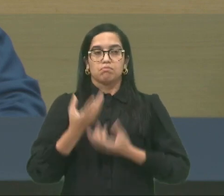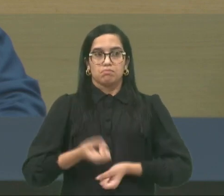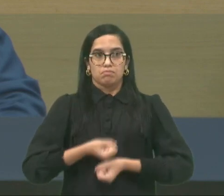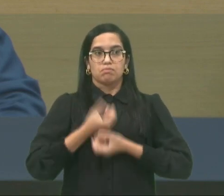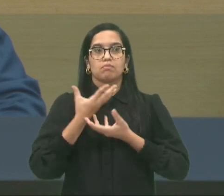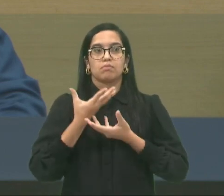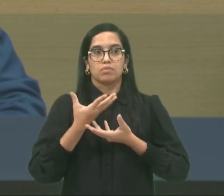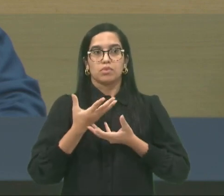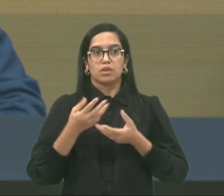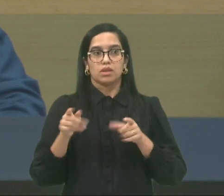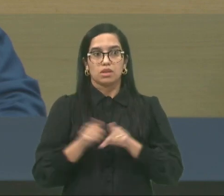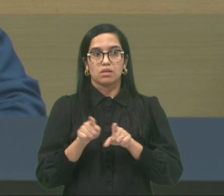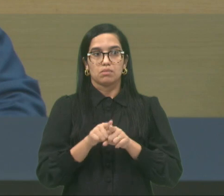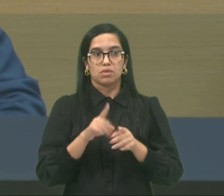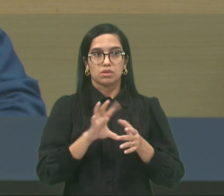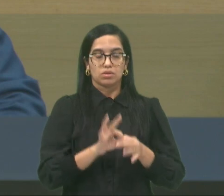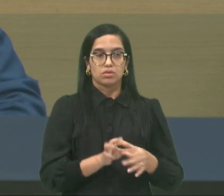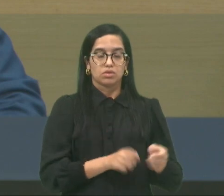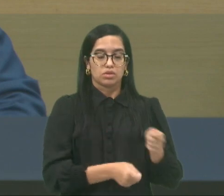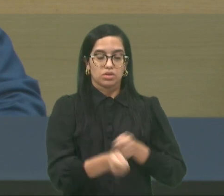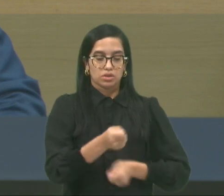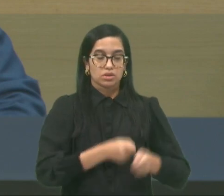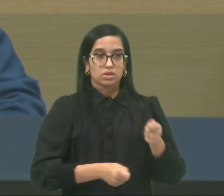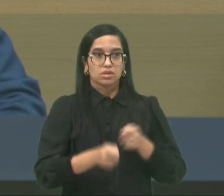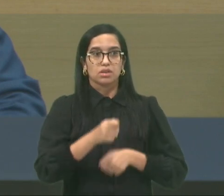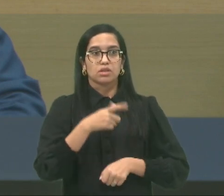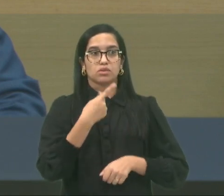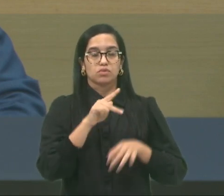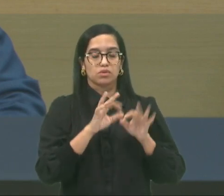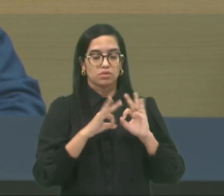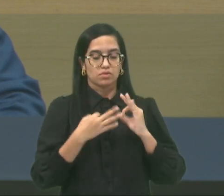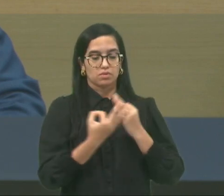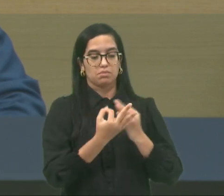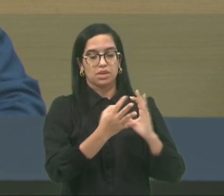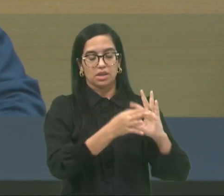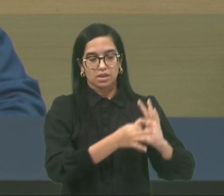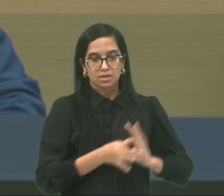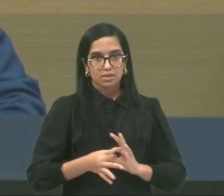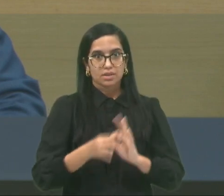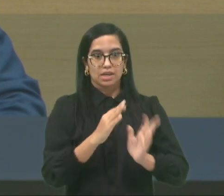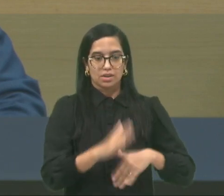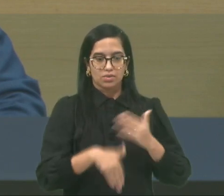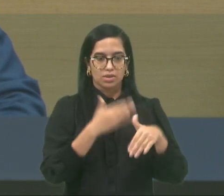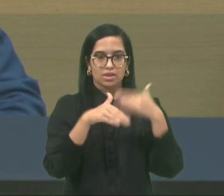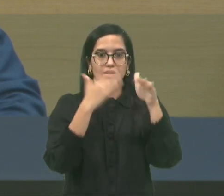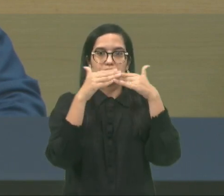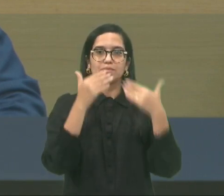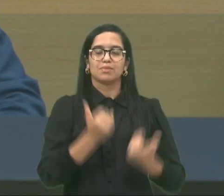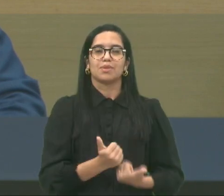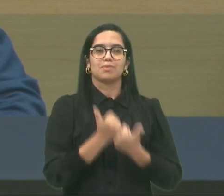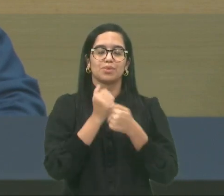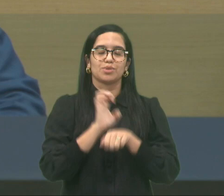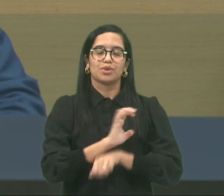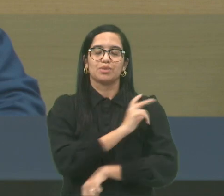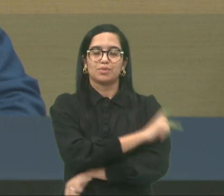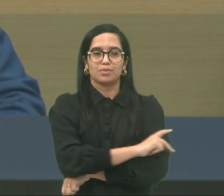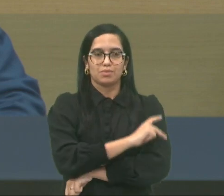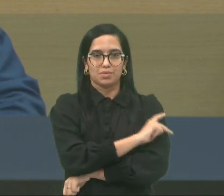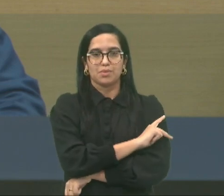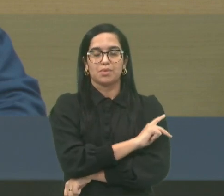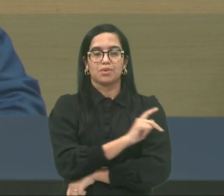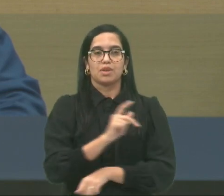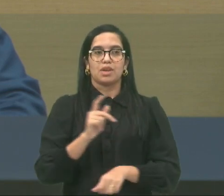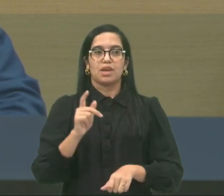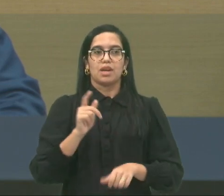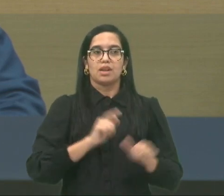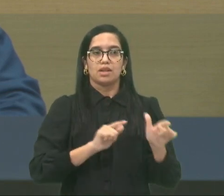seus negócios, a família está juntamente envolvida neste crescimento e apoio ao Estado, trabalhando como